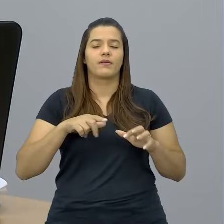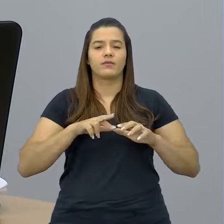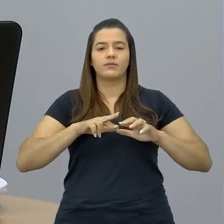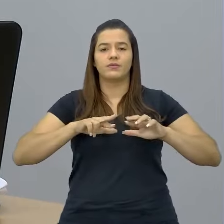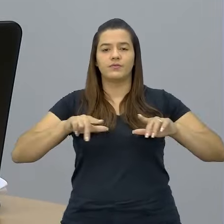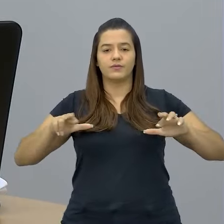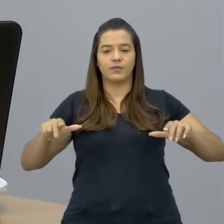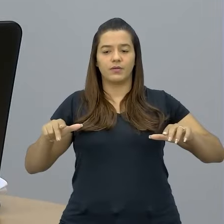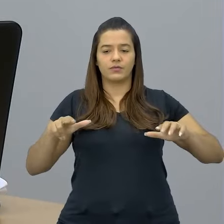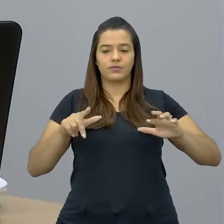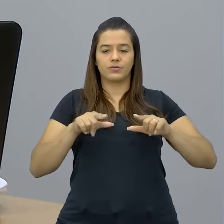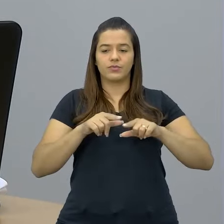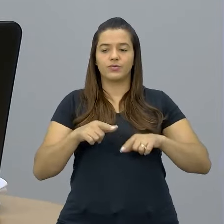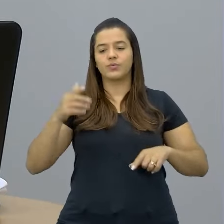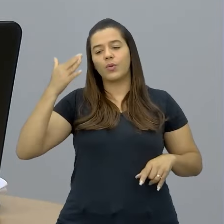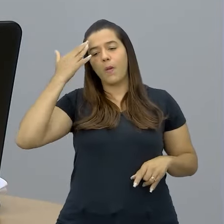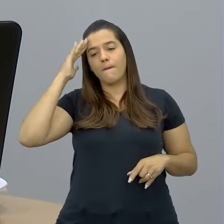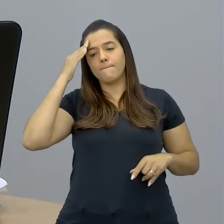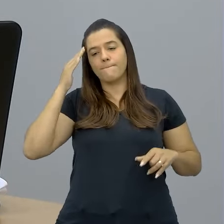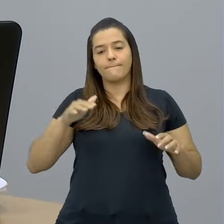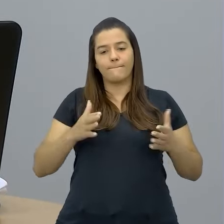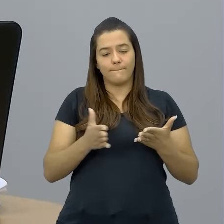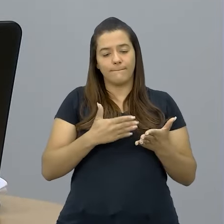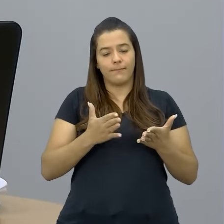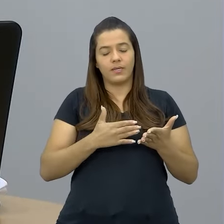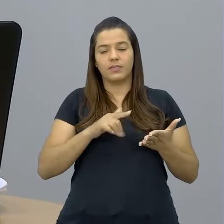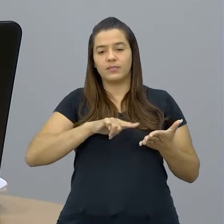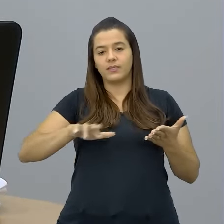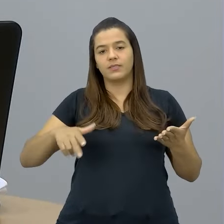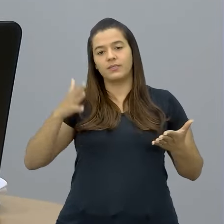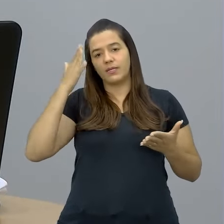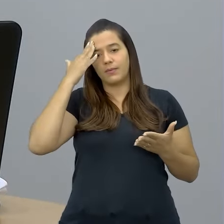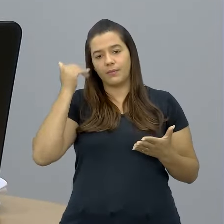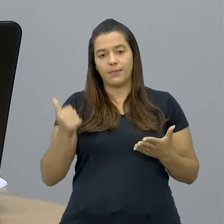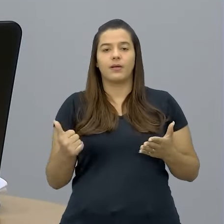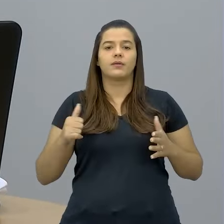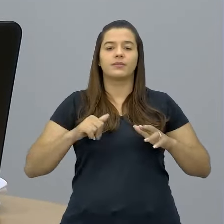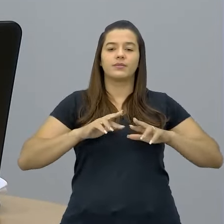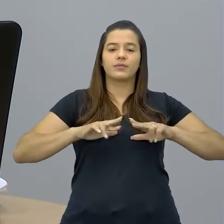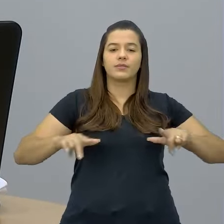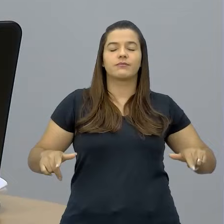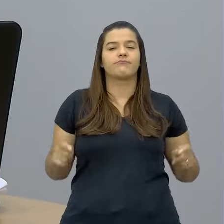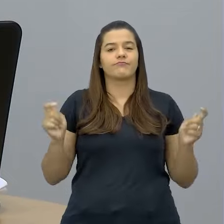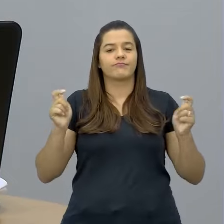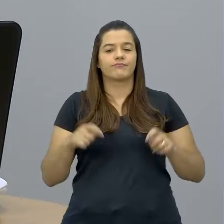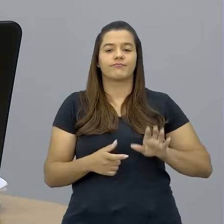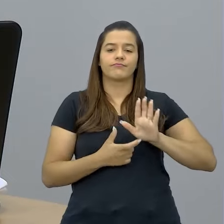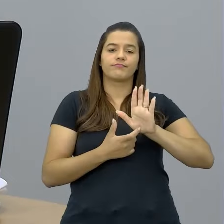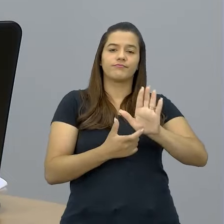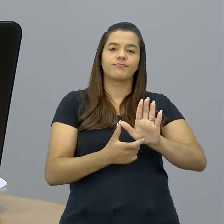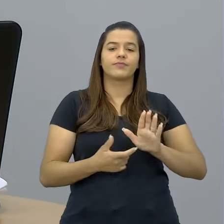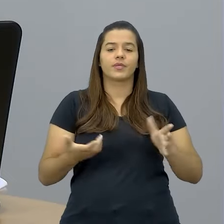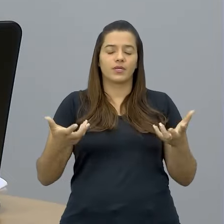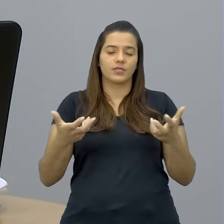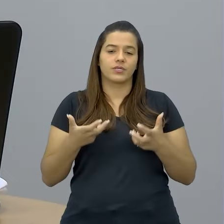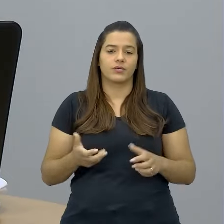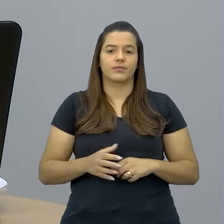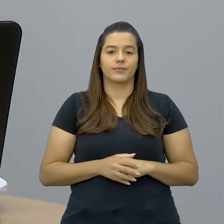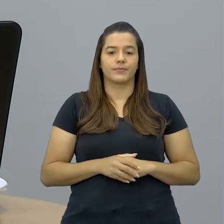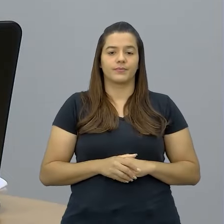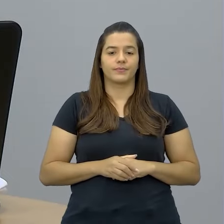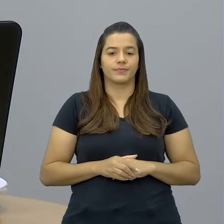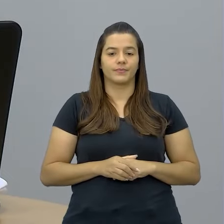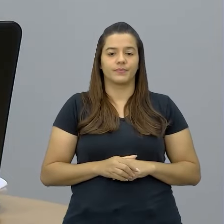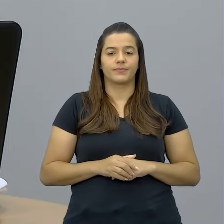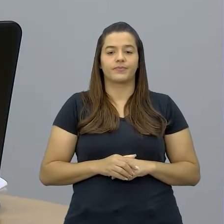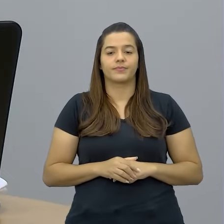do mapa ele traz essas ideias, às vezes como saiba mais, naqueles campos de destaque, e é isso que a gente espera,